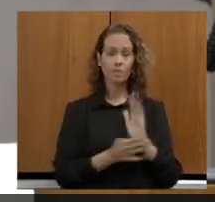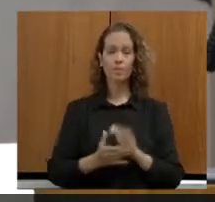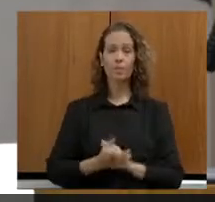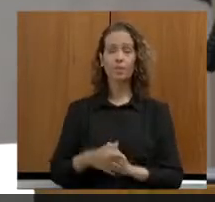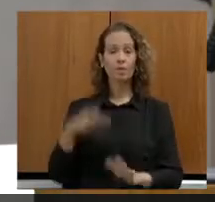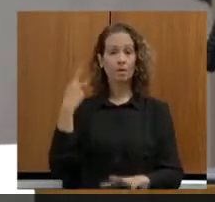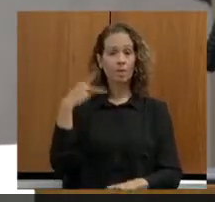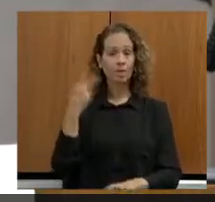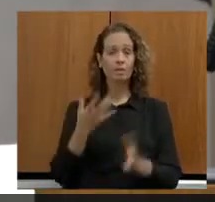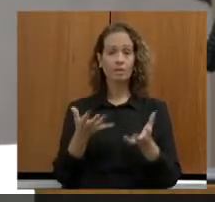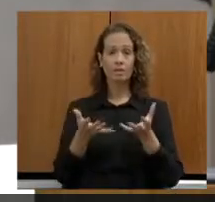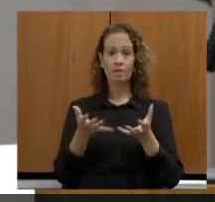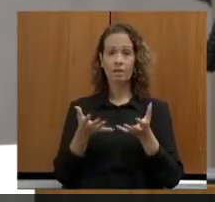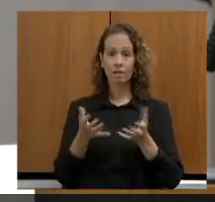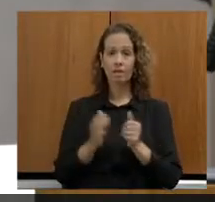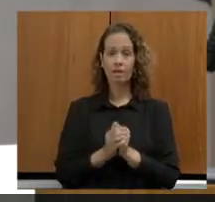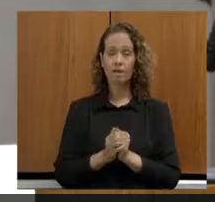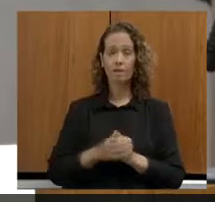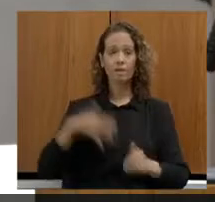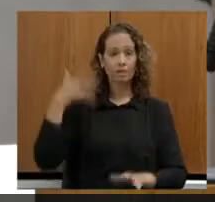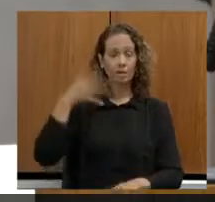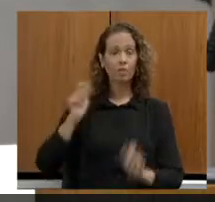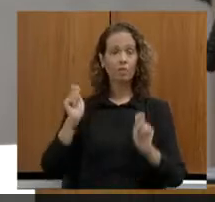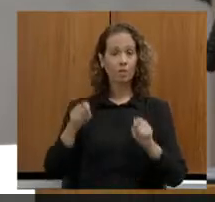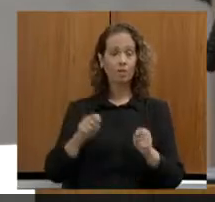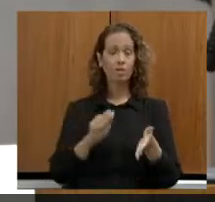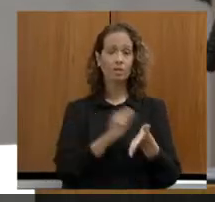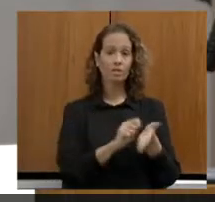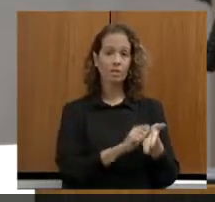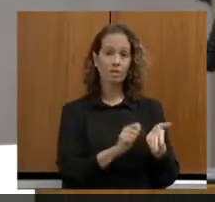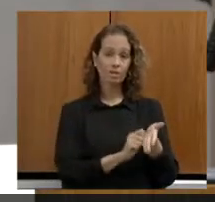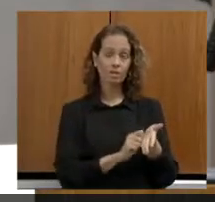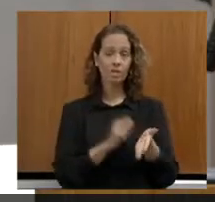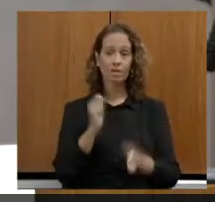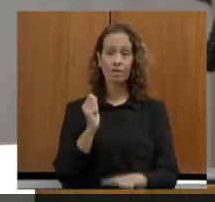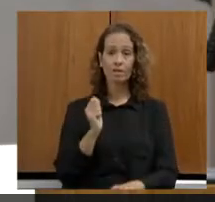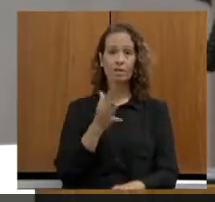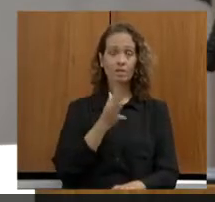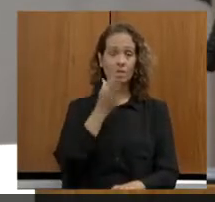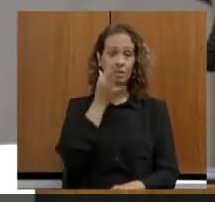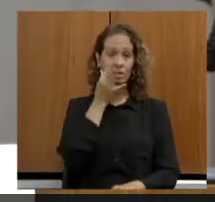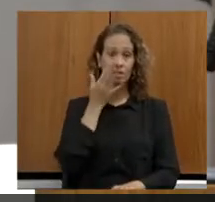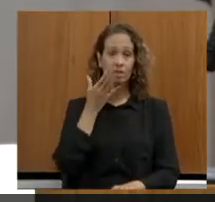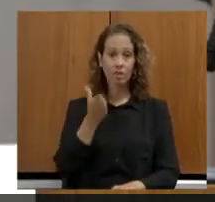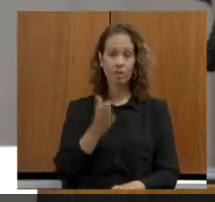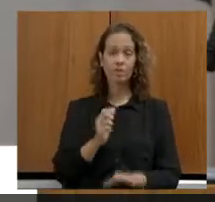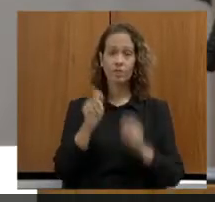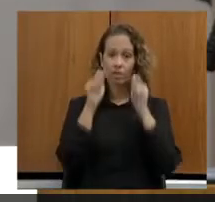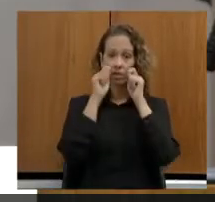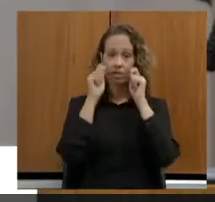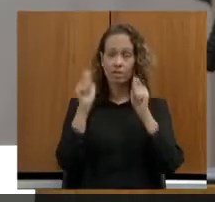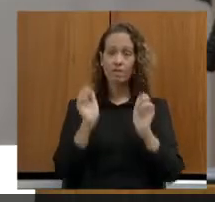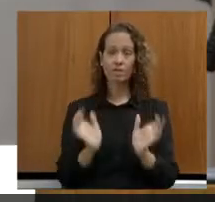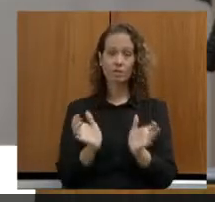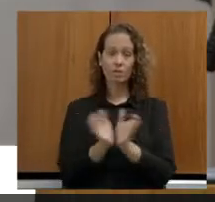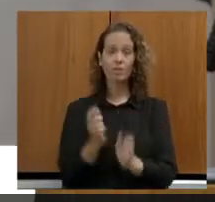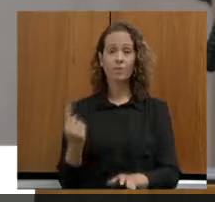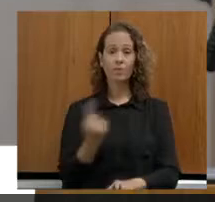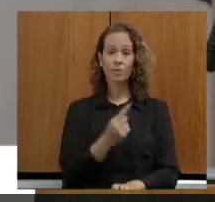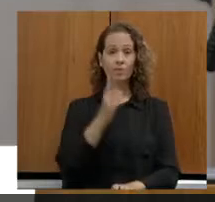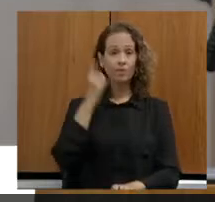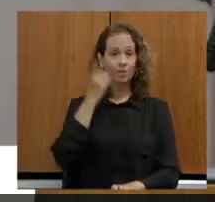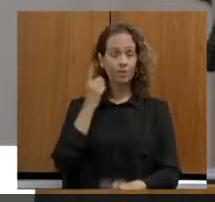desejarem fazer uso da palavra podem se inscrever pessoalmente junto a assessoria da comissão cada o